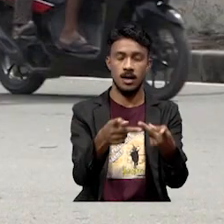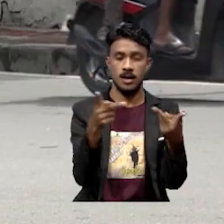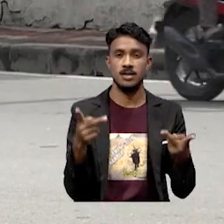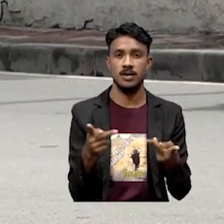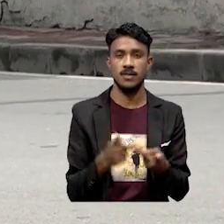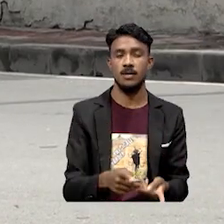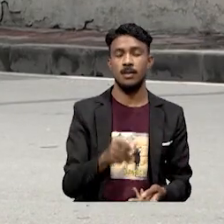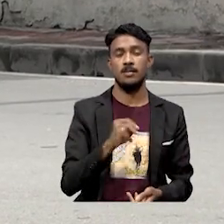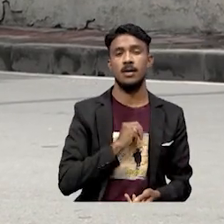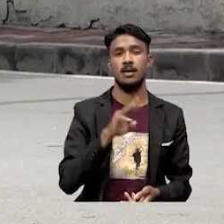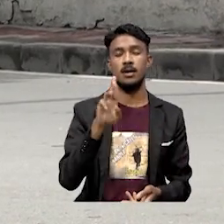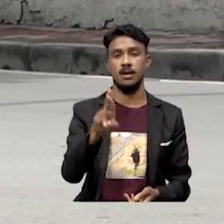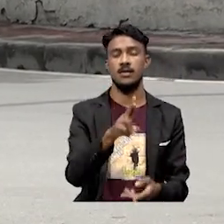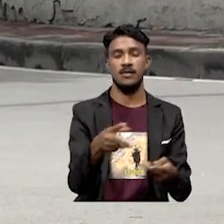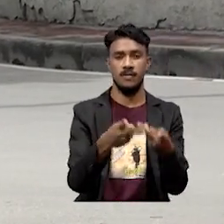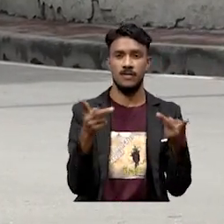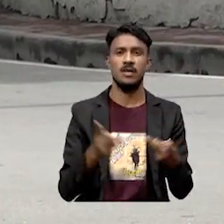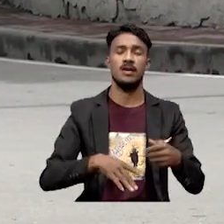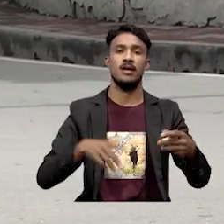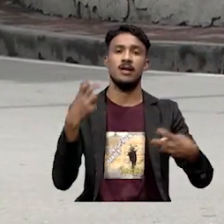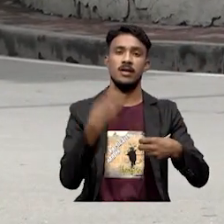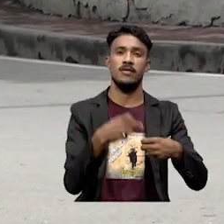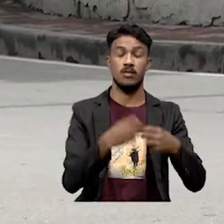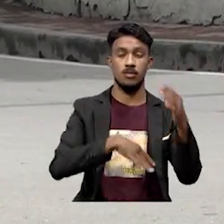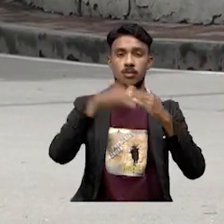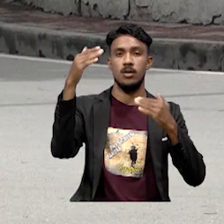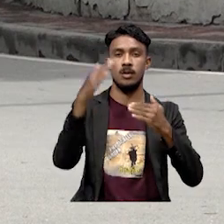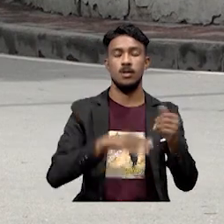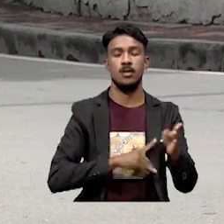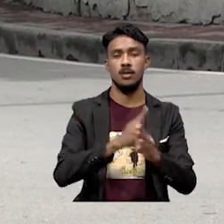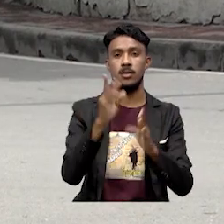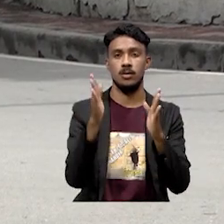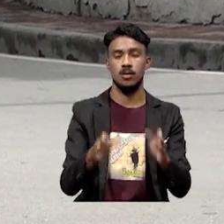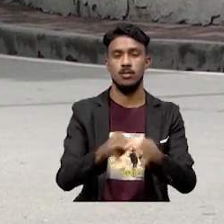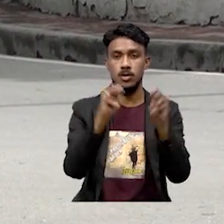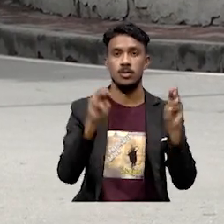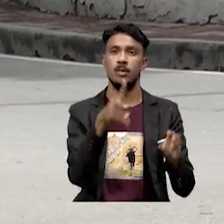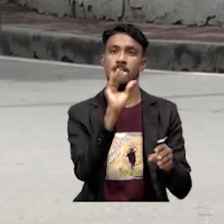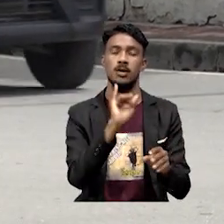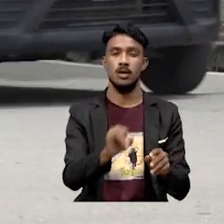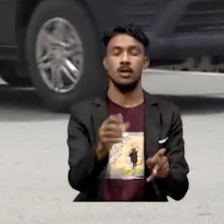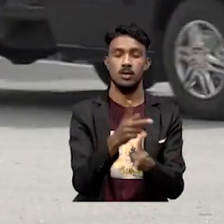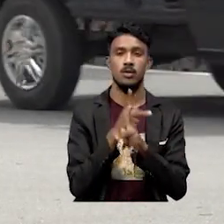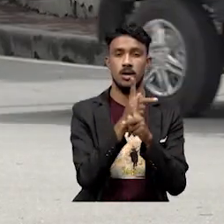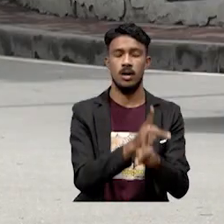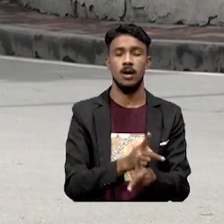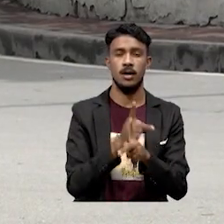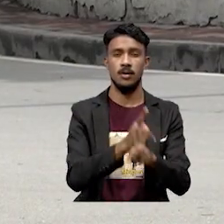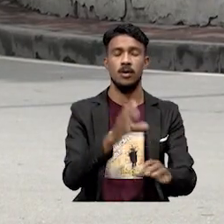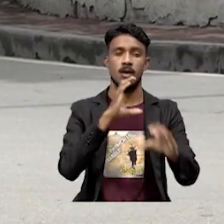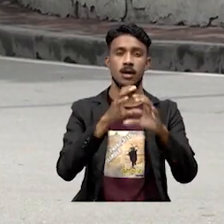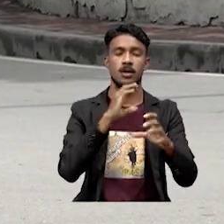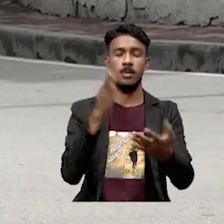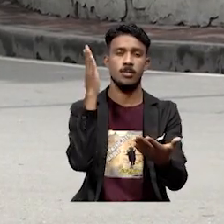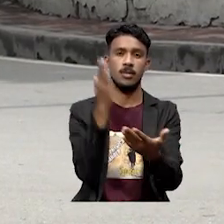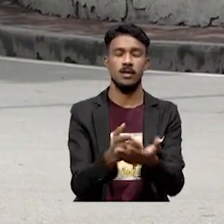fatin sira ne considera cria engrafamento. Autoridade do município de Ilhéus se regula careta sira nebe para e estrada público permanente